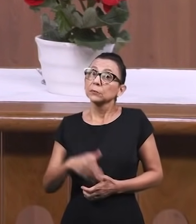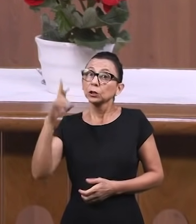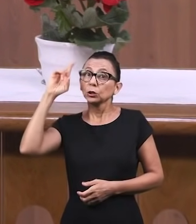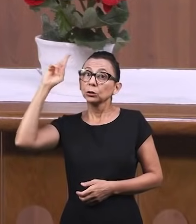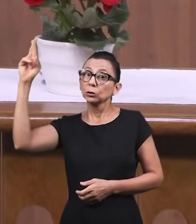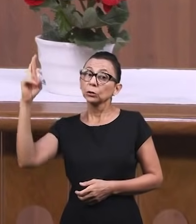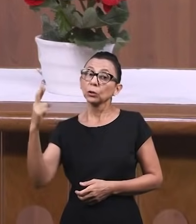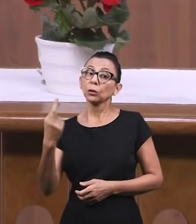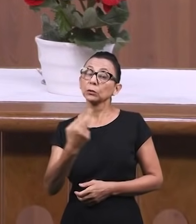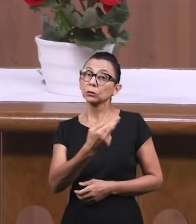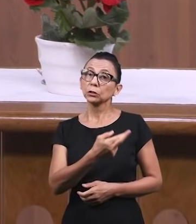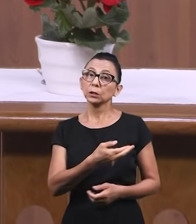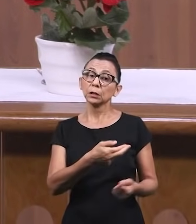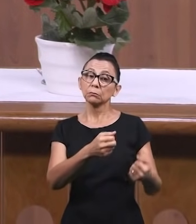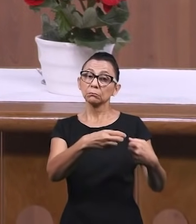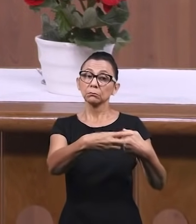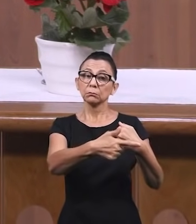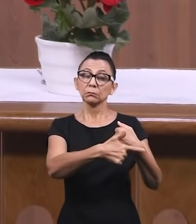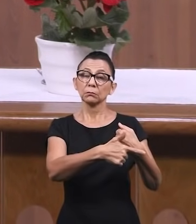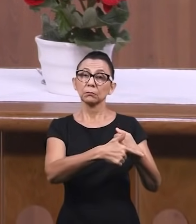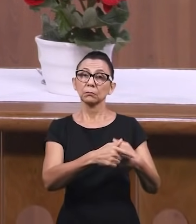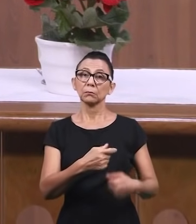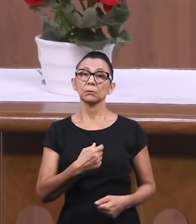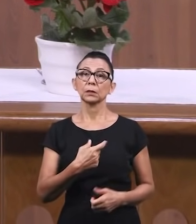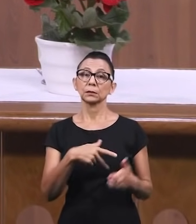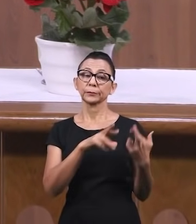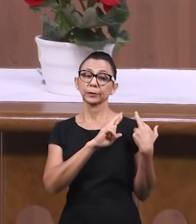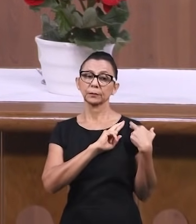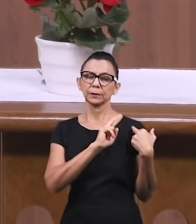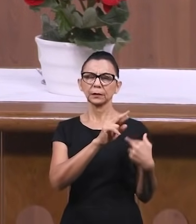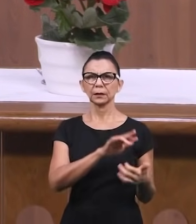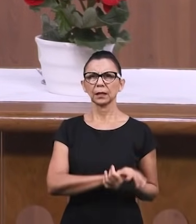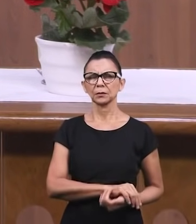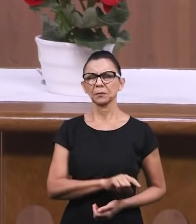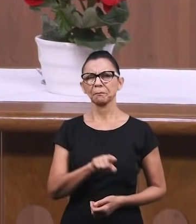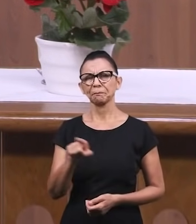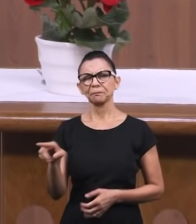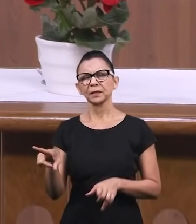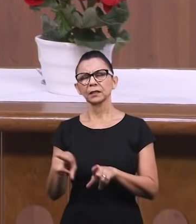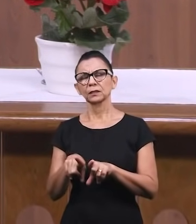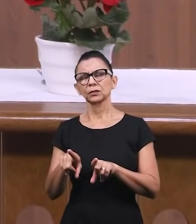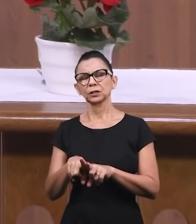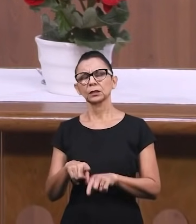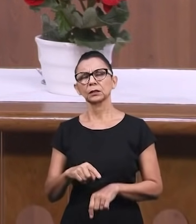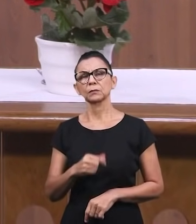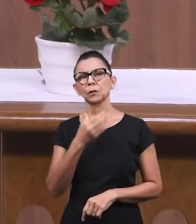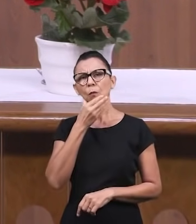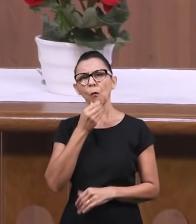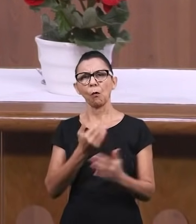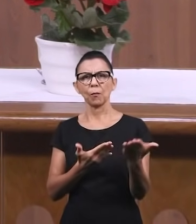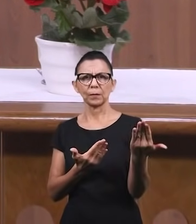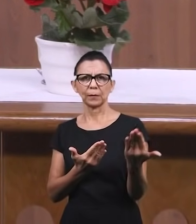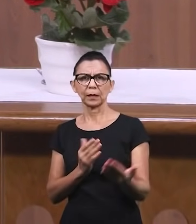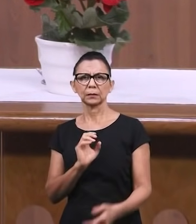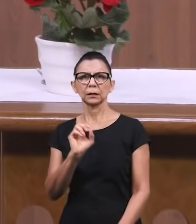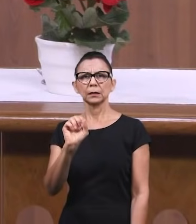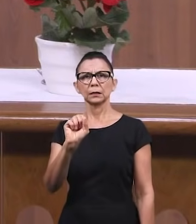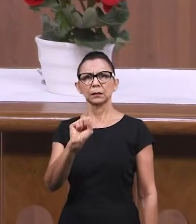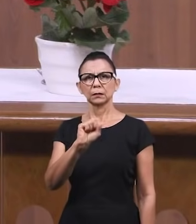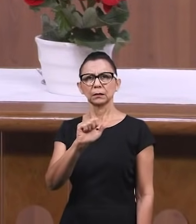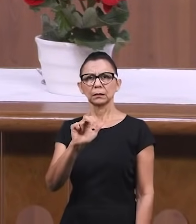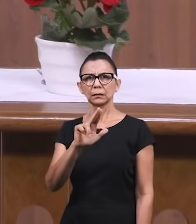missão? Havia se convertido um jovem chamado Saulo. Esse jovem chamado